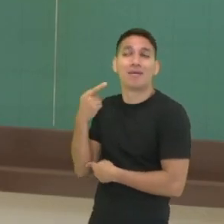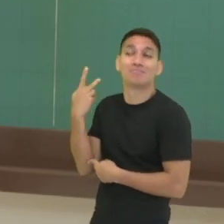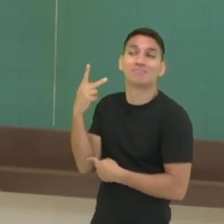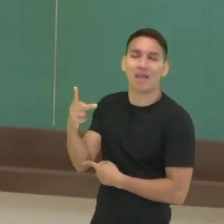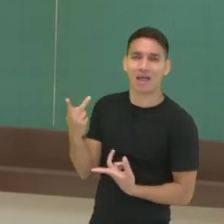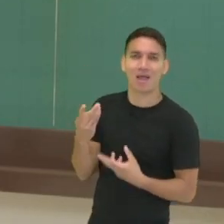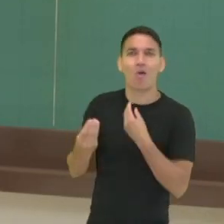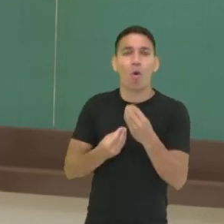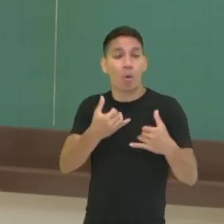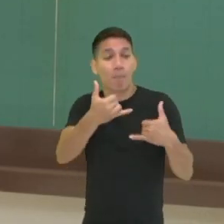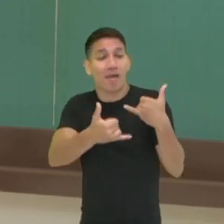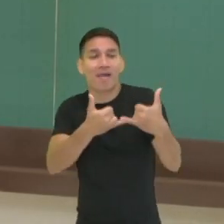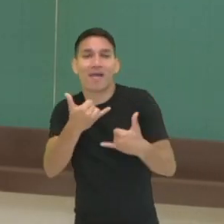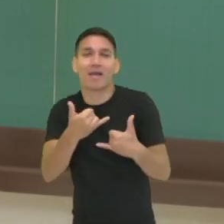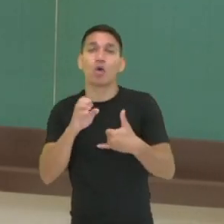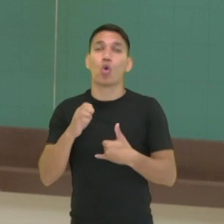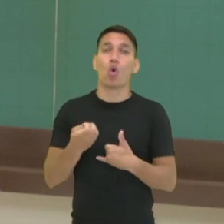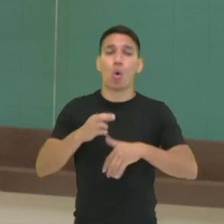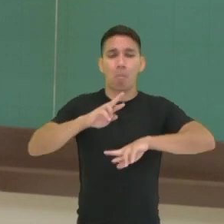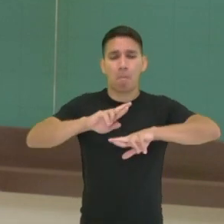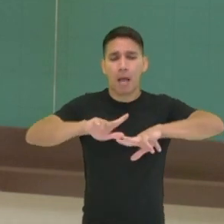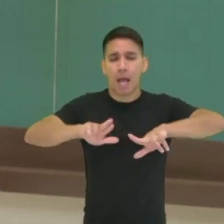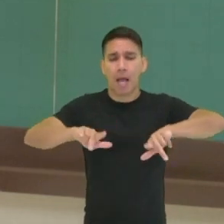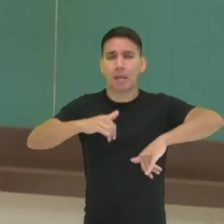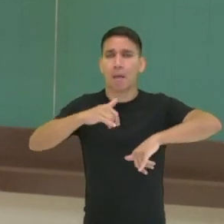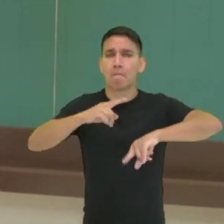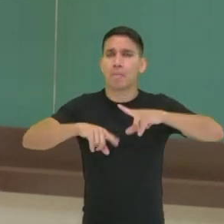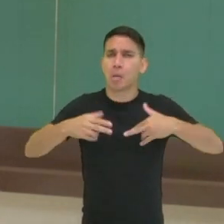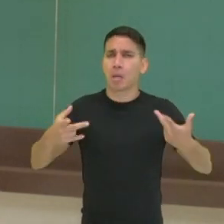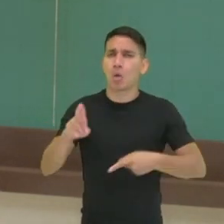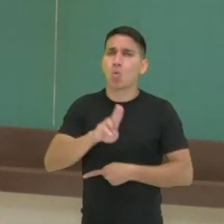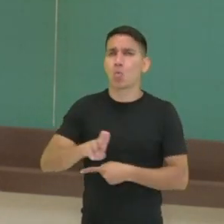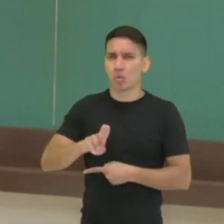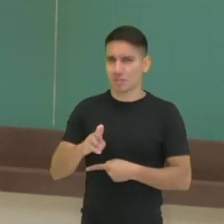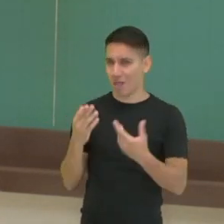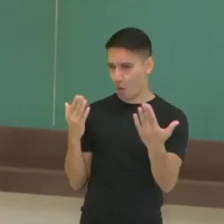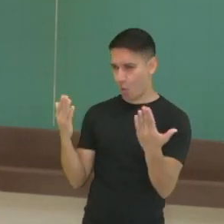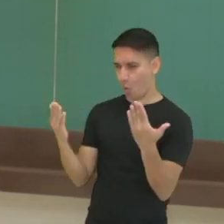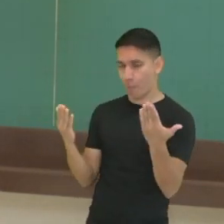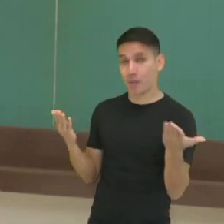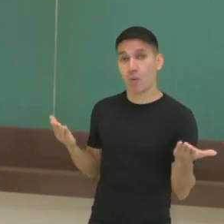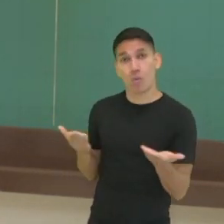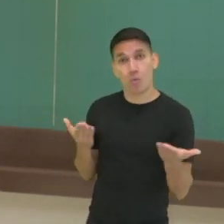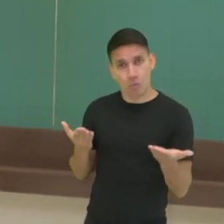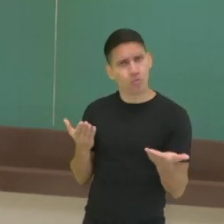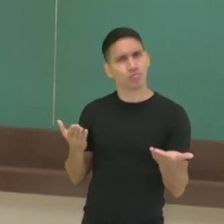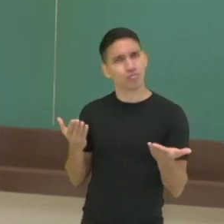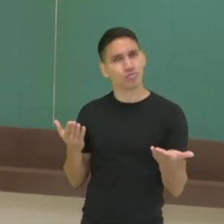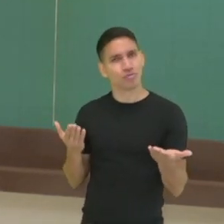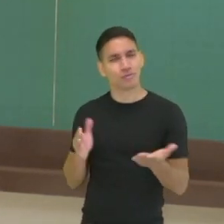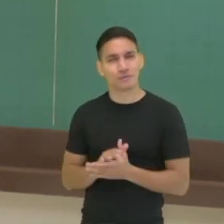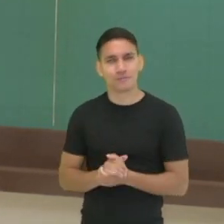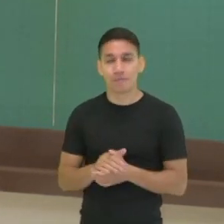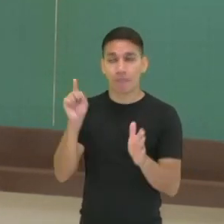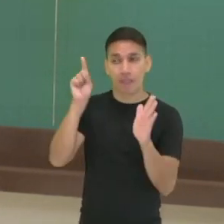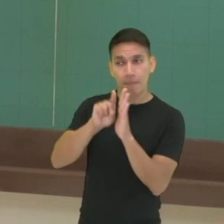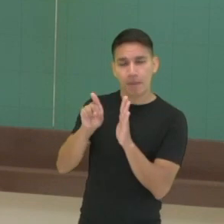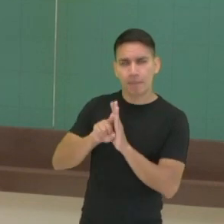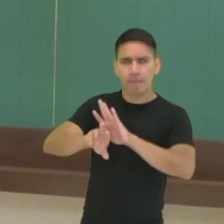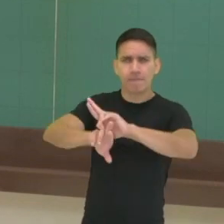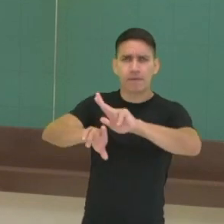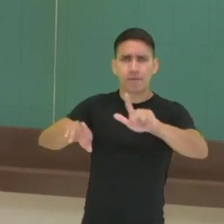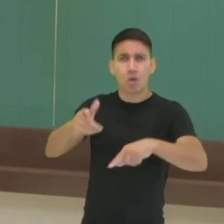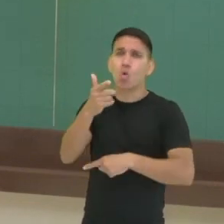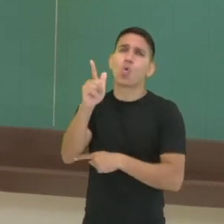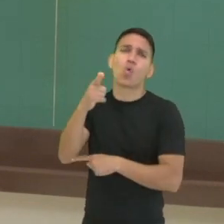as brincadeiras ou brinquedos que eles tinham? Compare com hoje em dia. Perguntar outras coisas